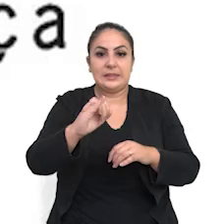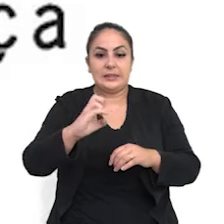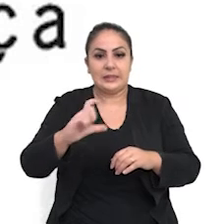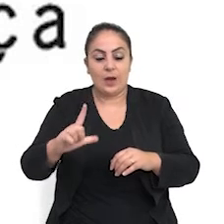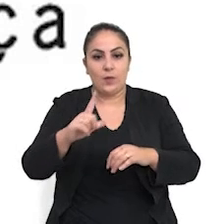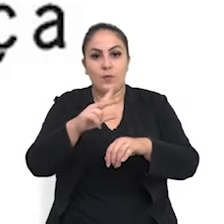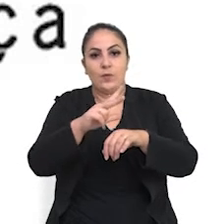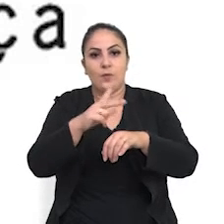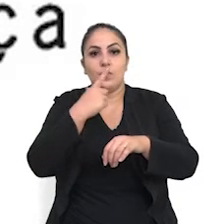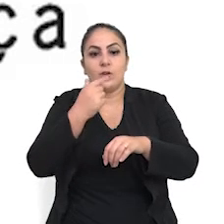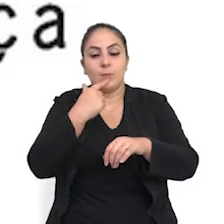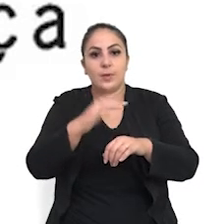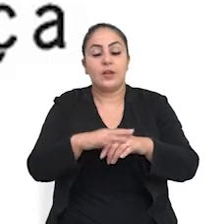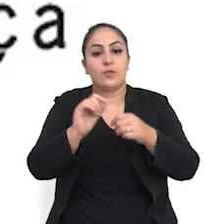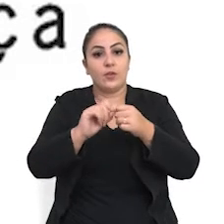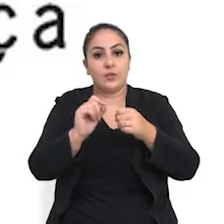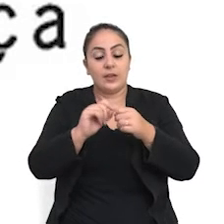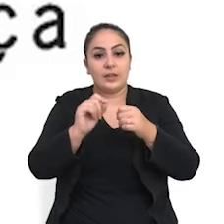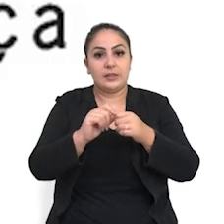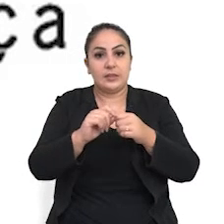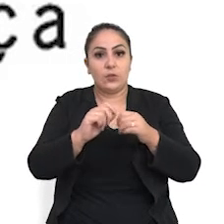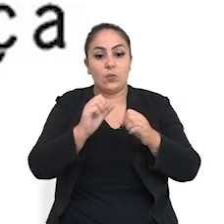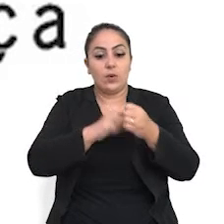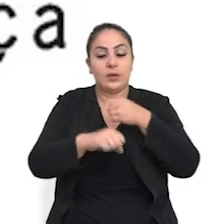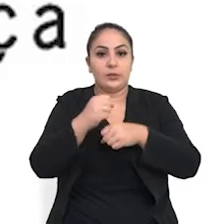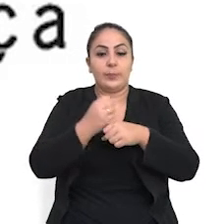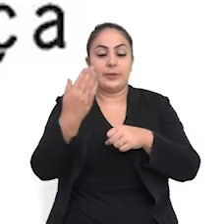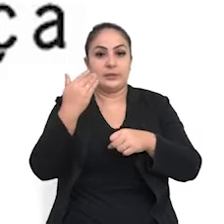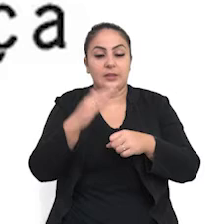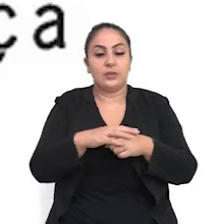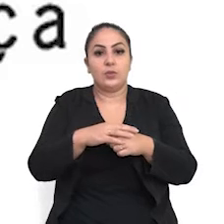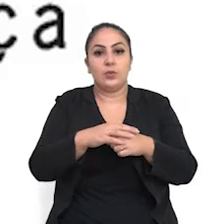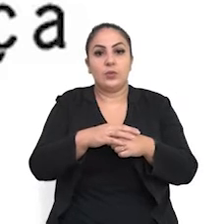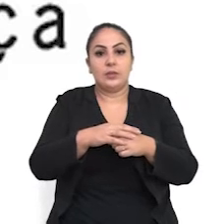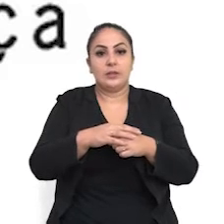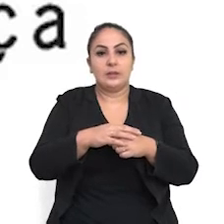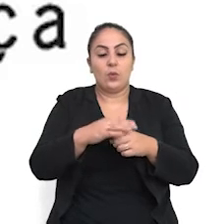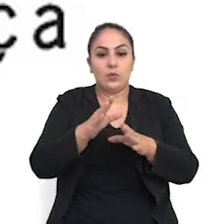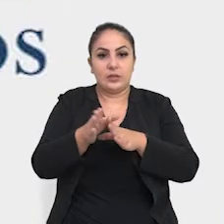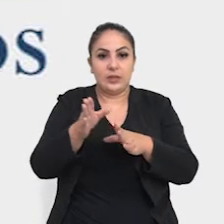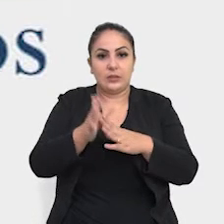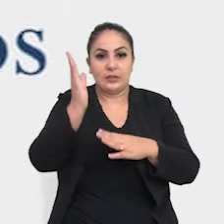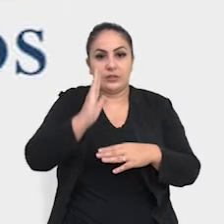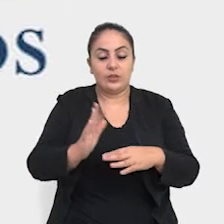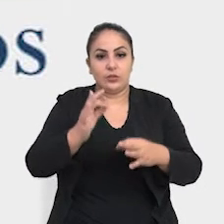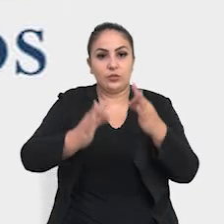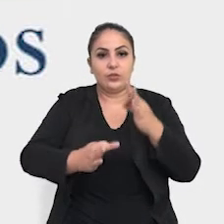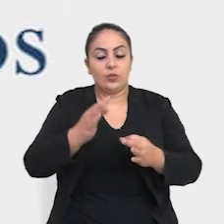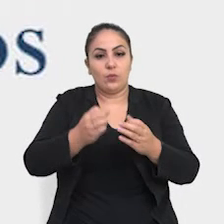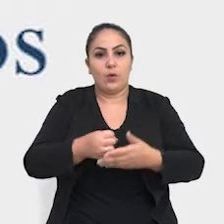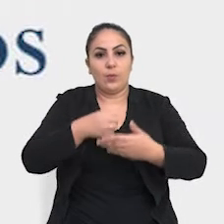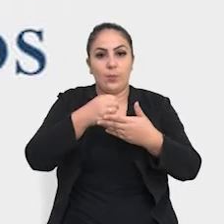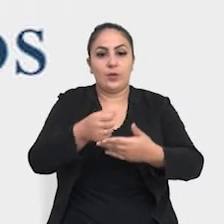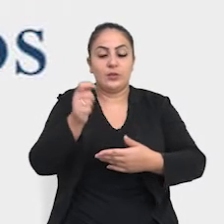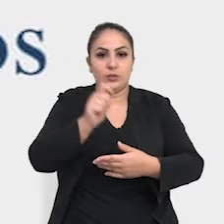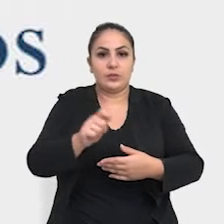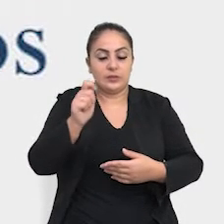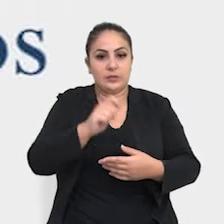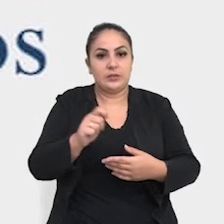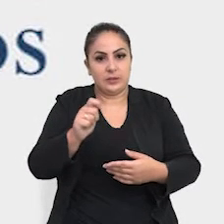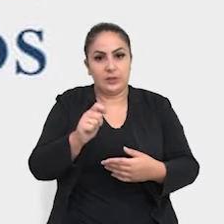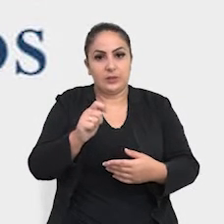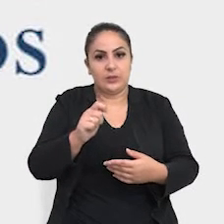Violência Doméstica foi lançada no ano passado pelo Conselho Nacional de Justiça, com o apoio da Associação